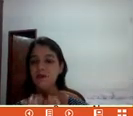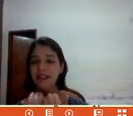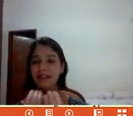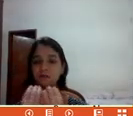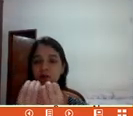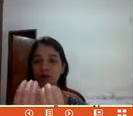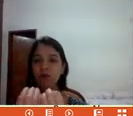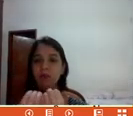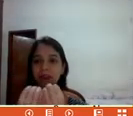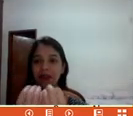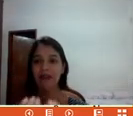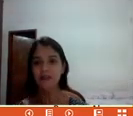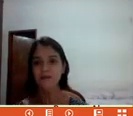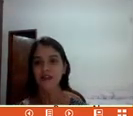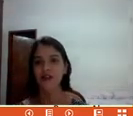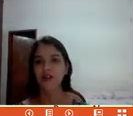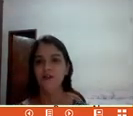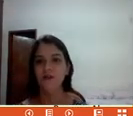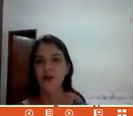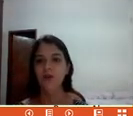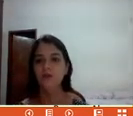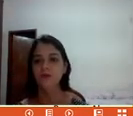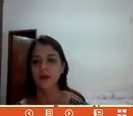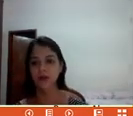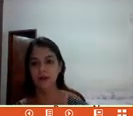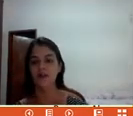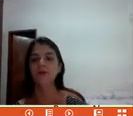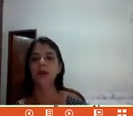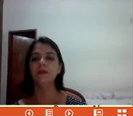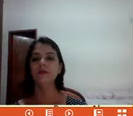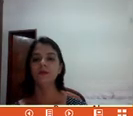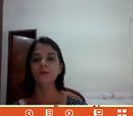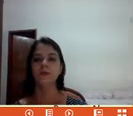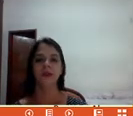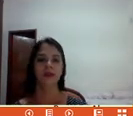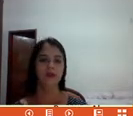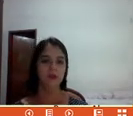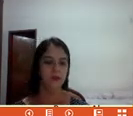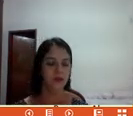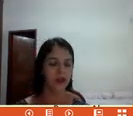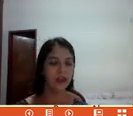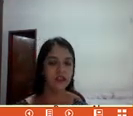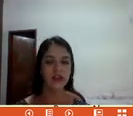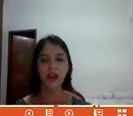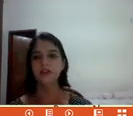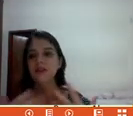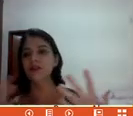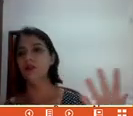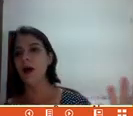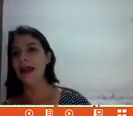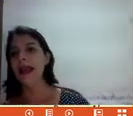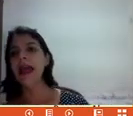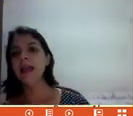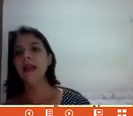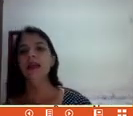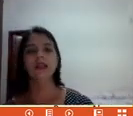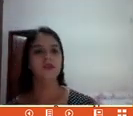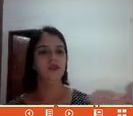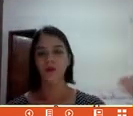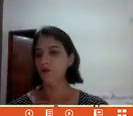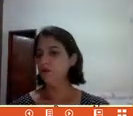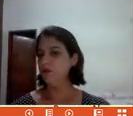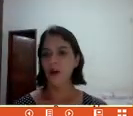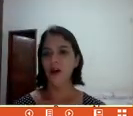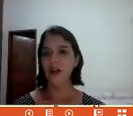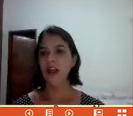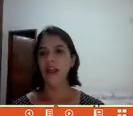é na expressão que eu estou transmitindo os meus sentimentos. Se eu estou triste, se eu estou alegre, se eu